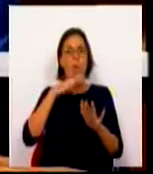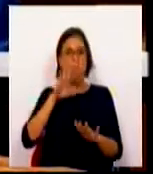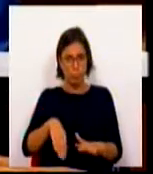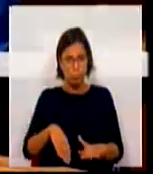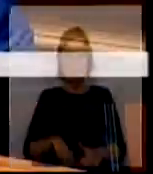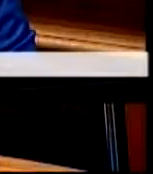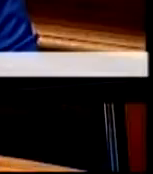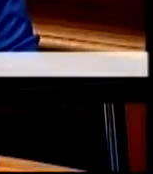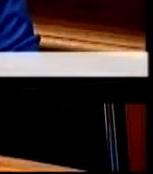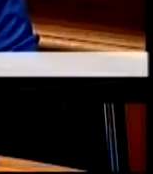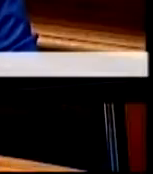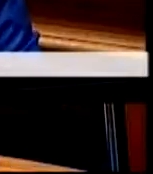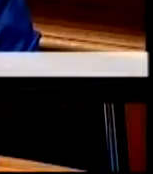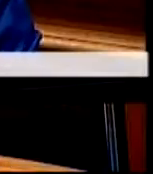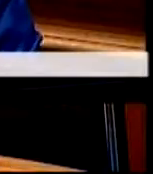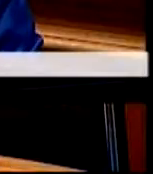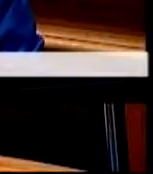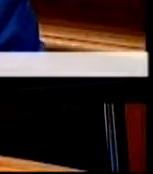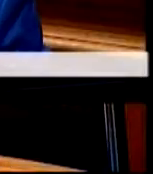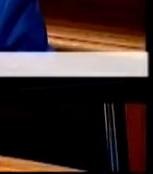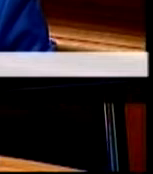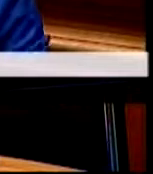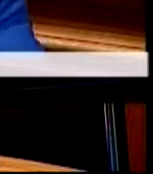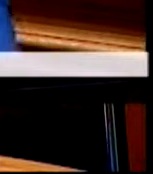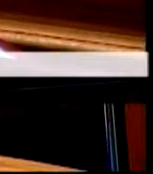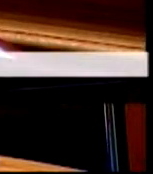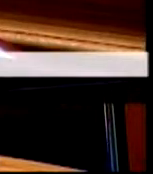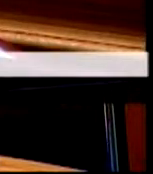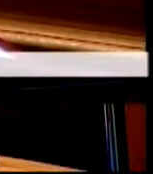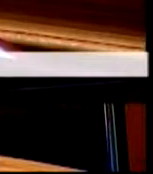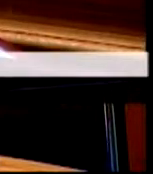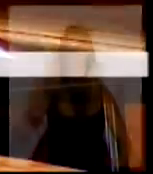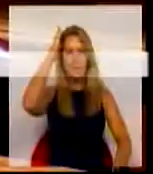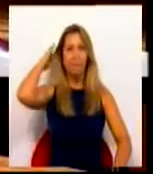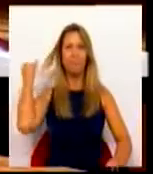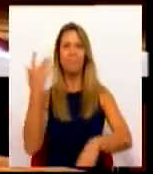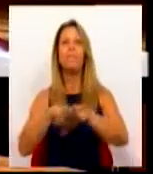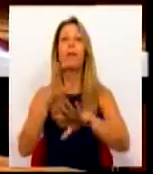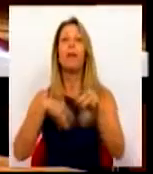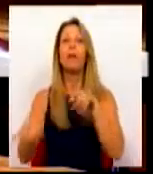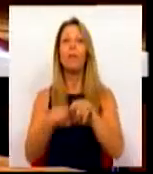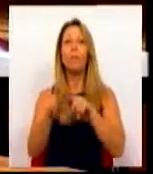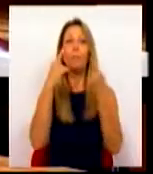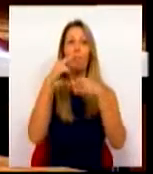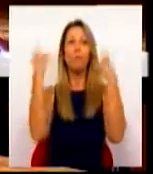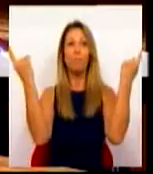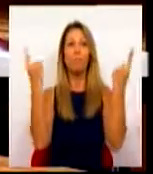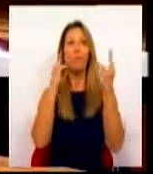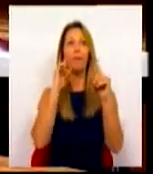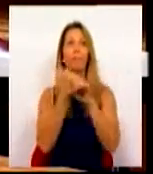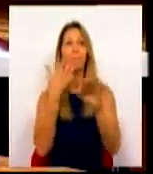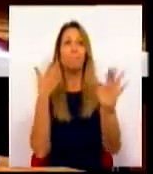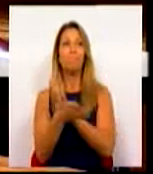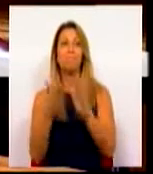precariedade. No que diz respeito às políticas públicas para a promoção de emprego e o combate à precariedade, gostaríamos